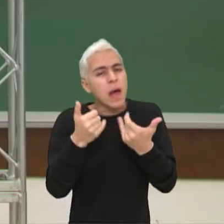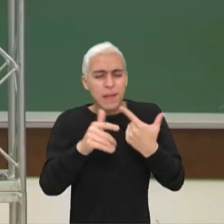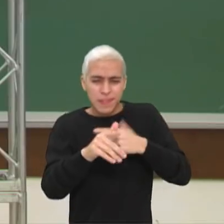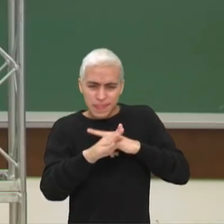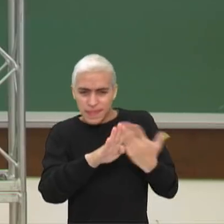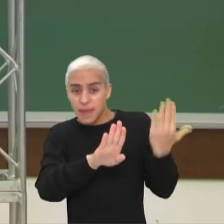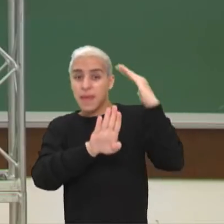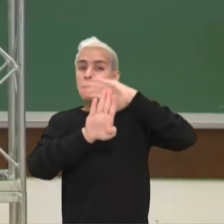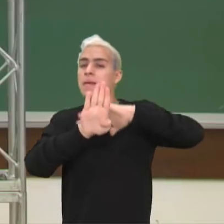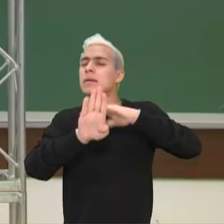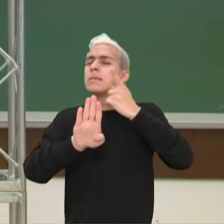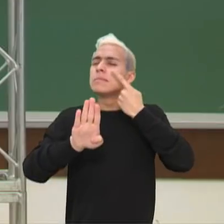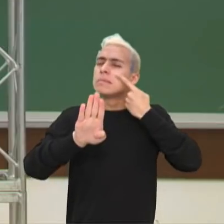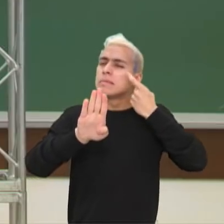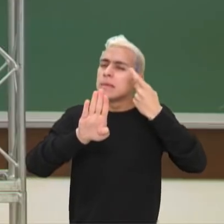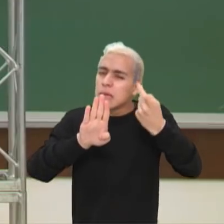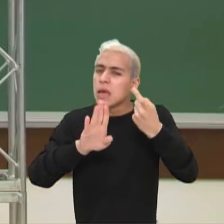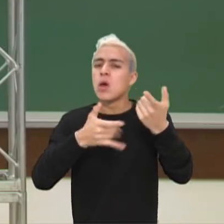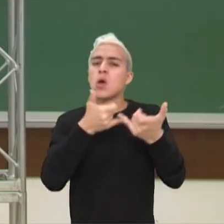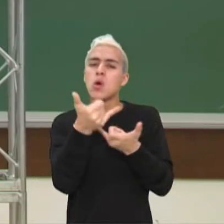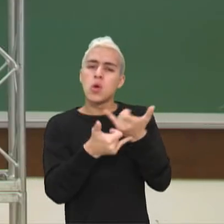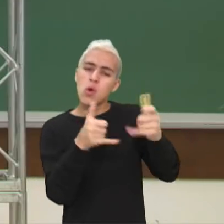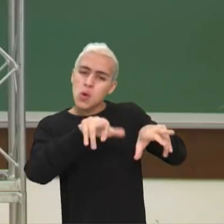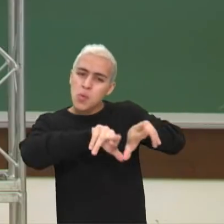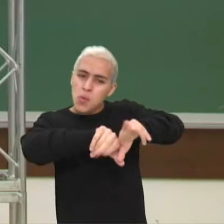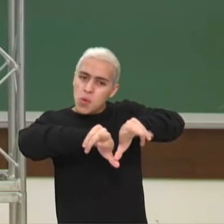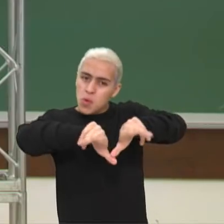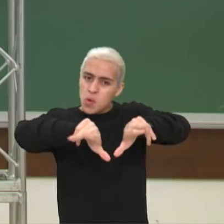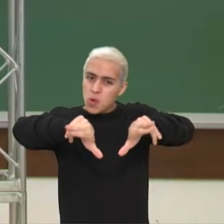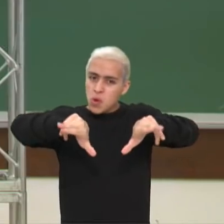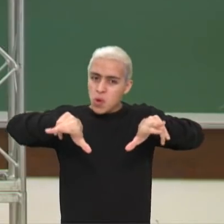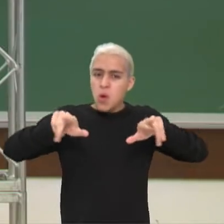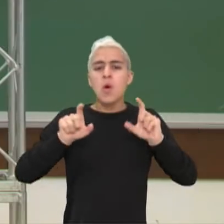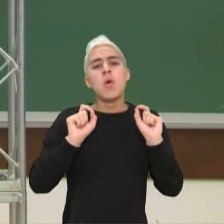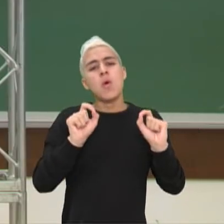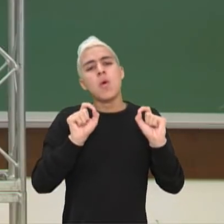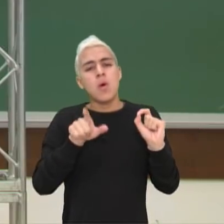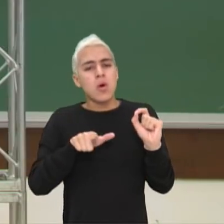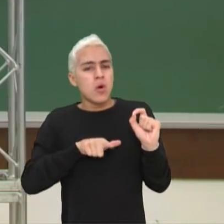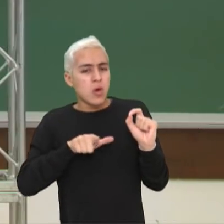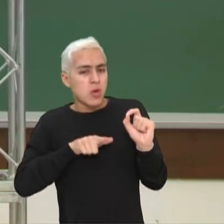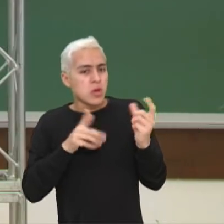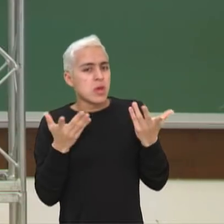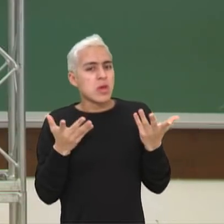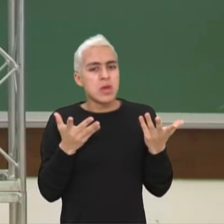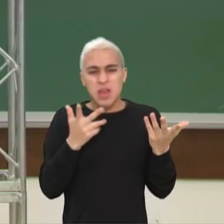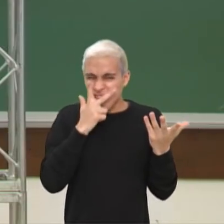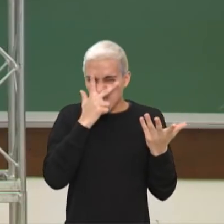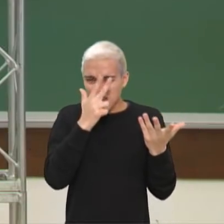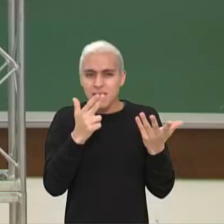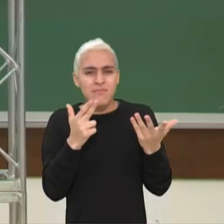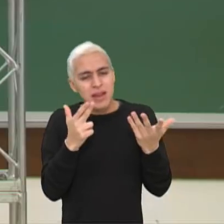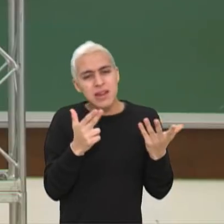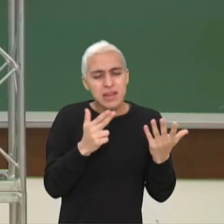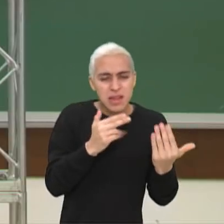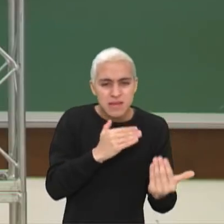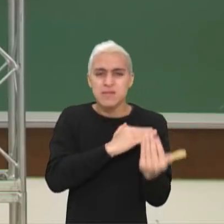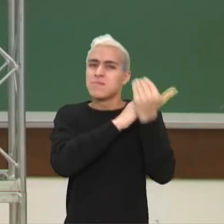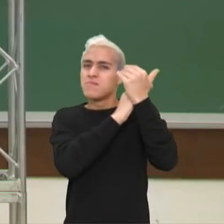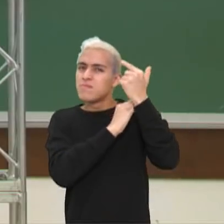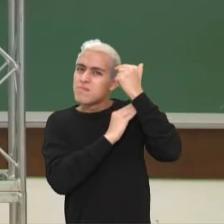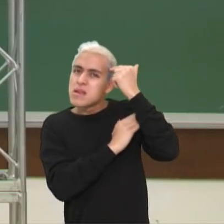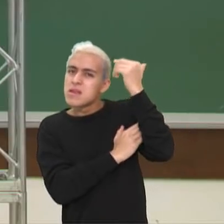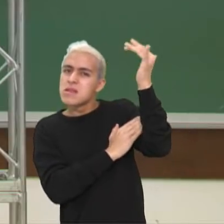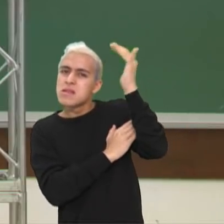é muito interessante. Os jogos, eles costumam, assim, a trabalhar nossa mente, né? Então, assim,